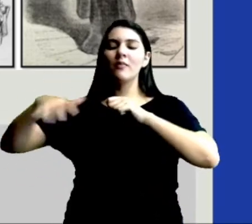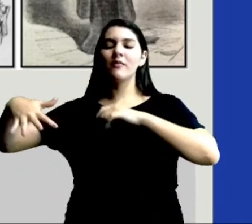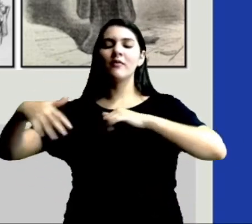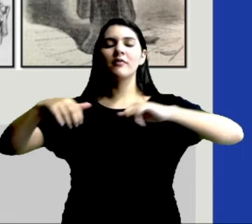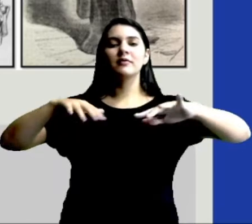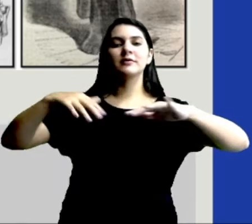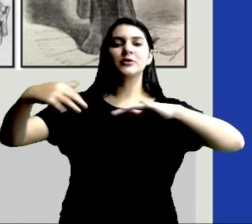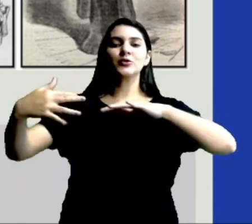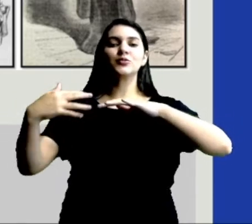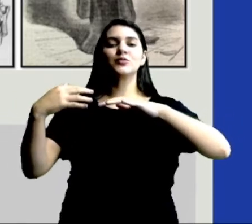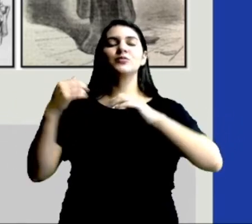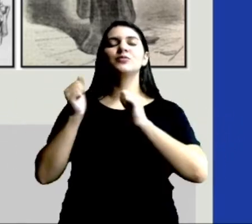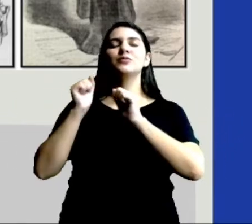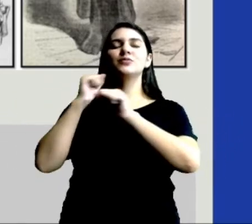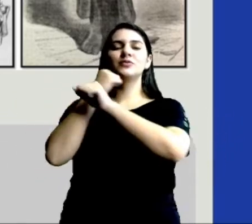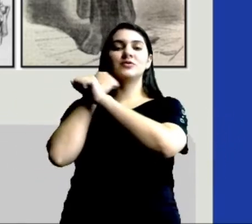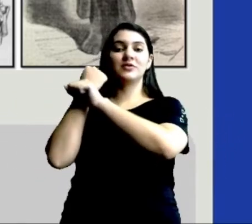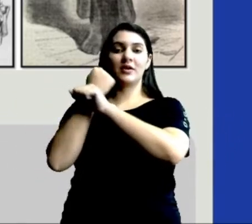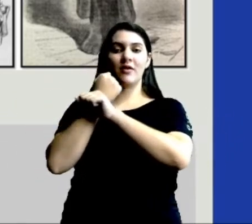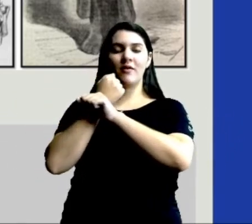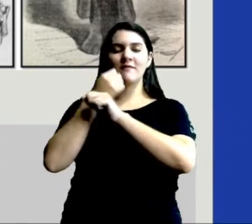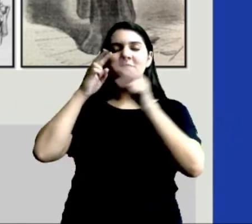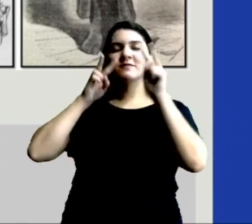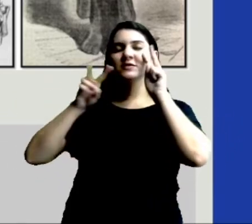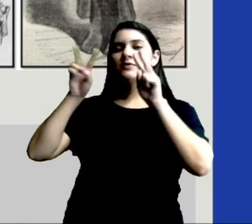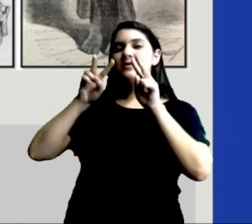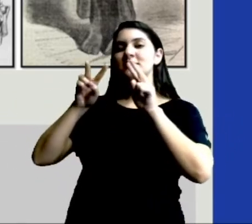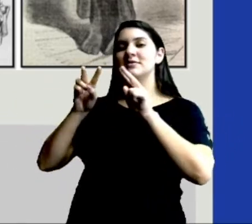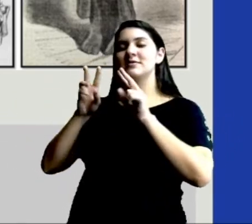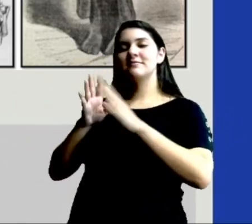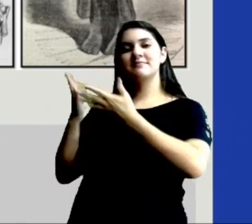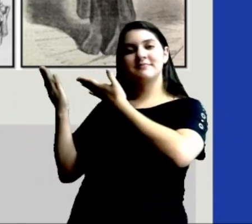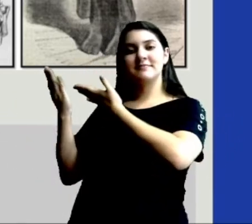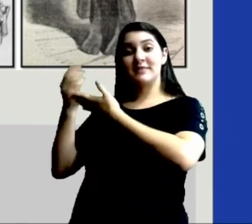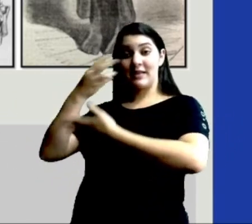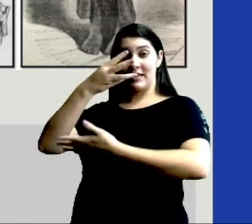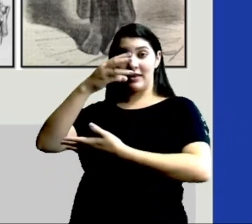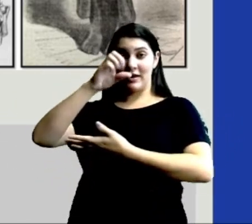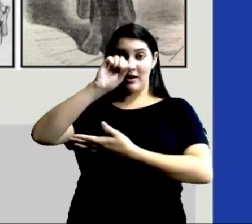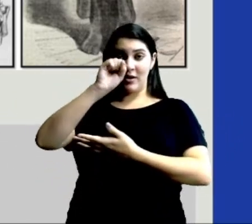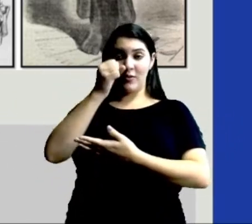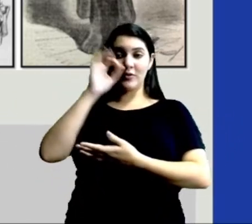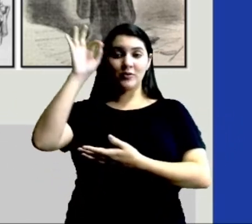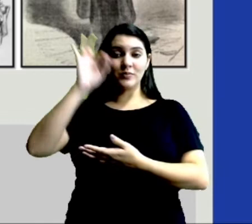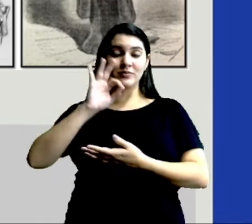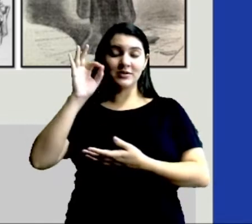era? Observem aí, 38% era no Brasil, veio para o Brasil.